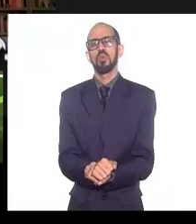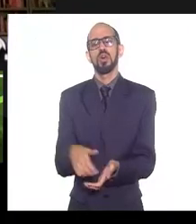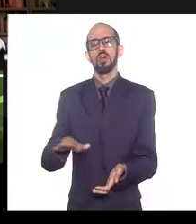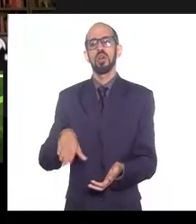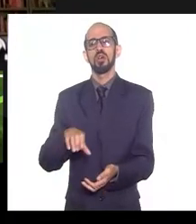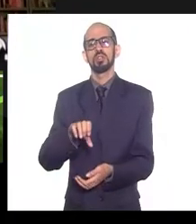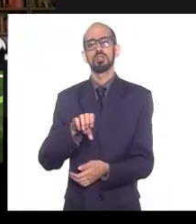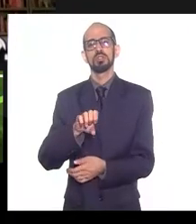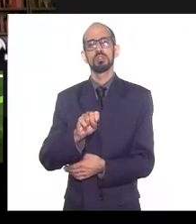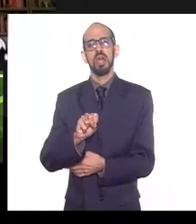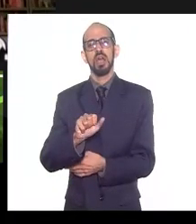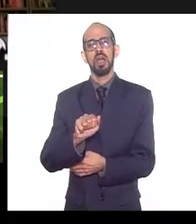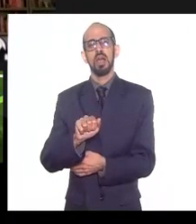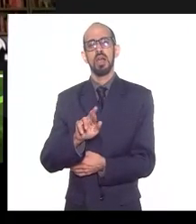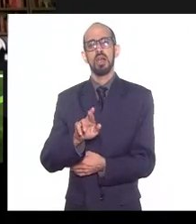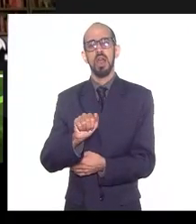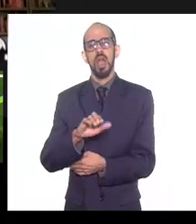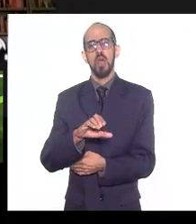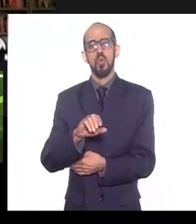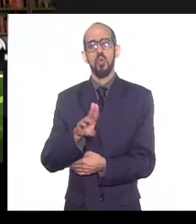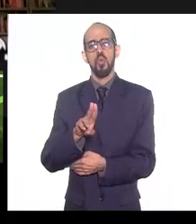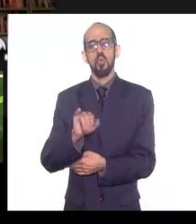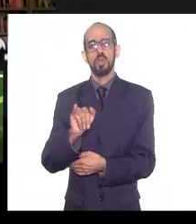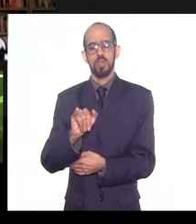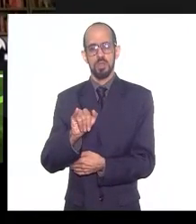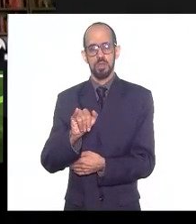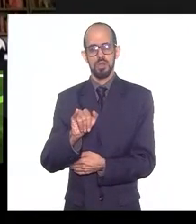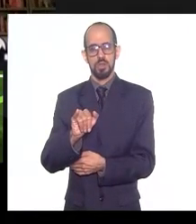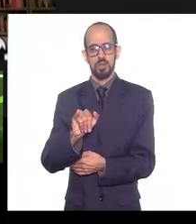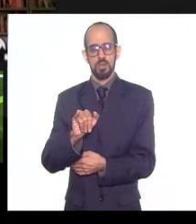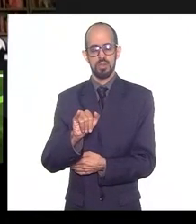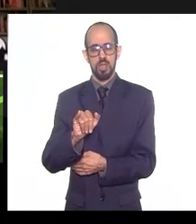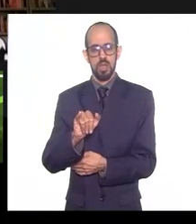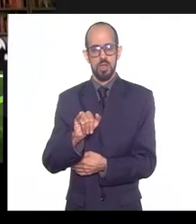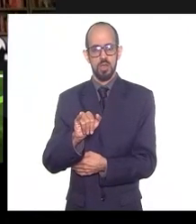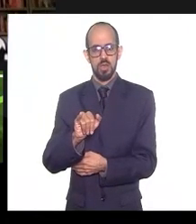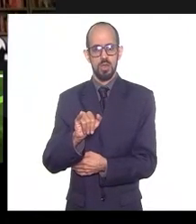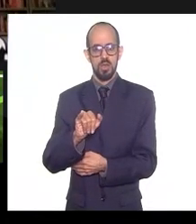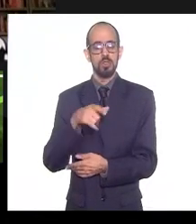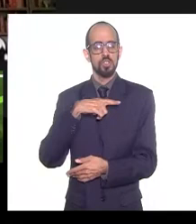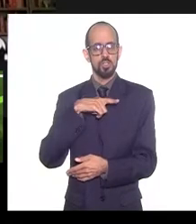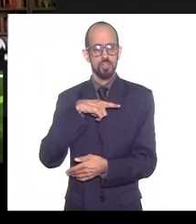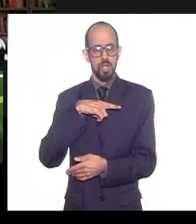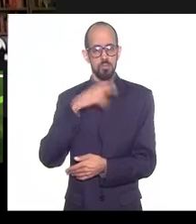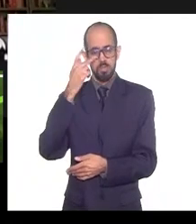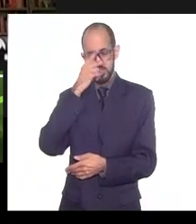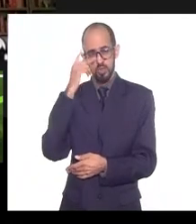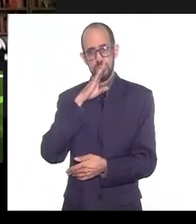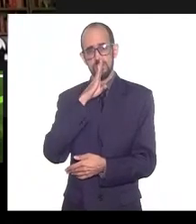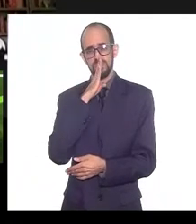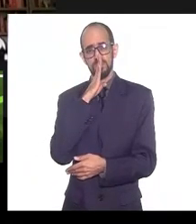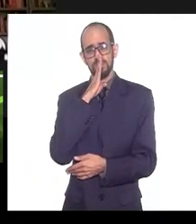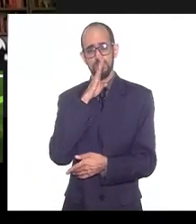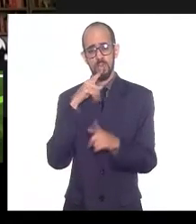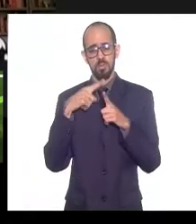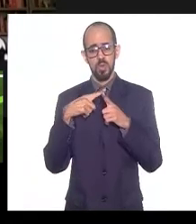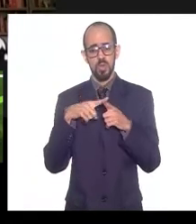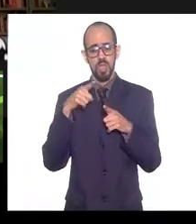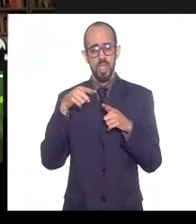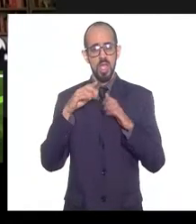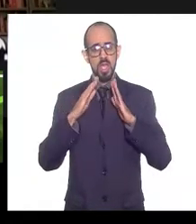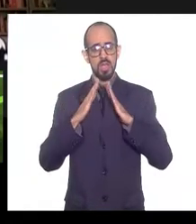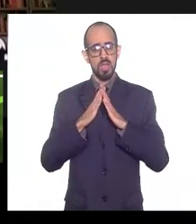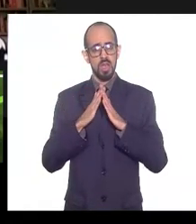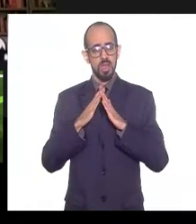Sarapuí, né? Mas o Parque Paulista, nós temos pessoas que se calaram, por quê? Porque aquela é a